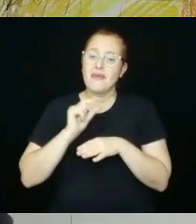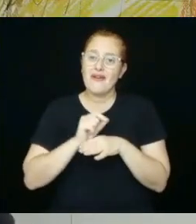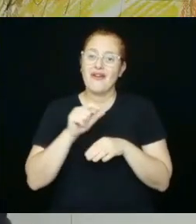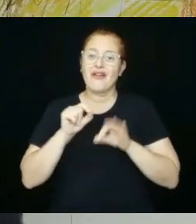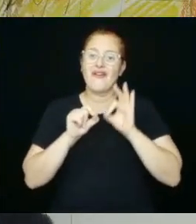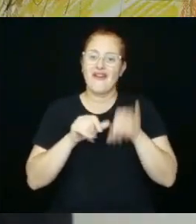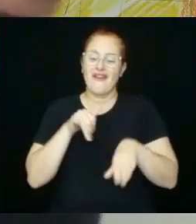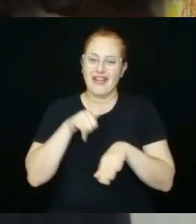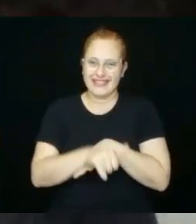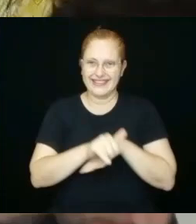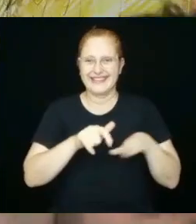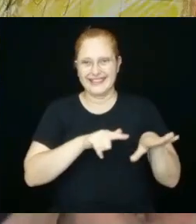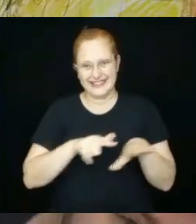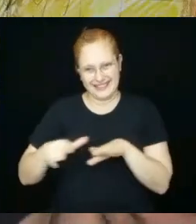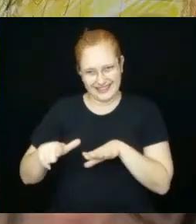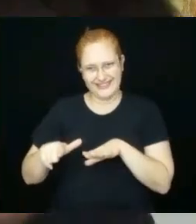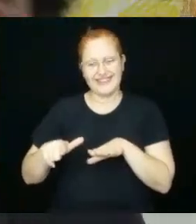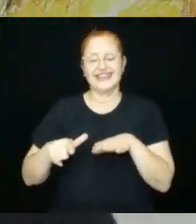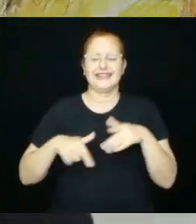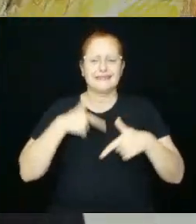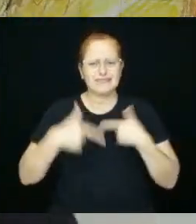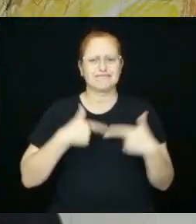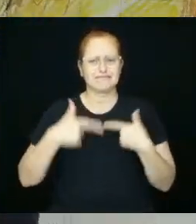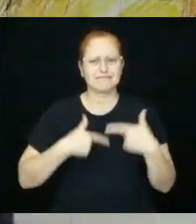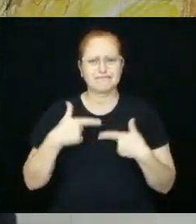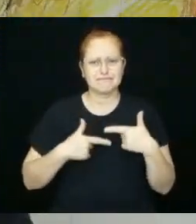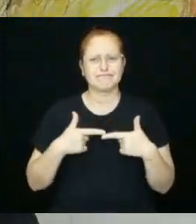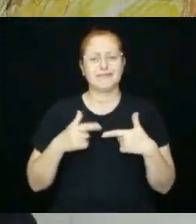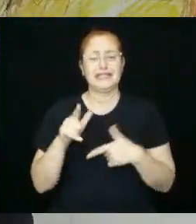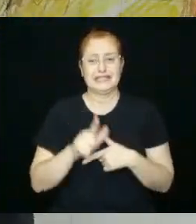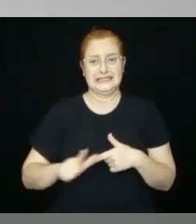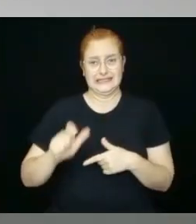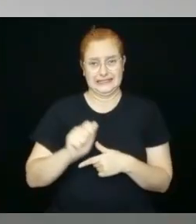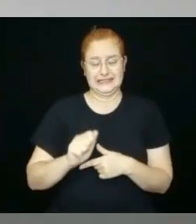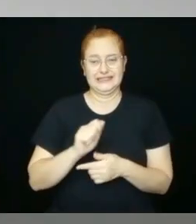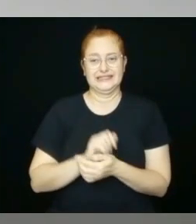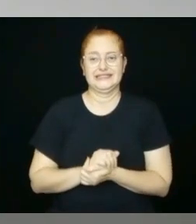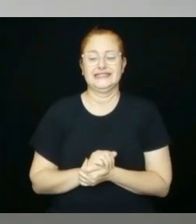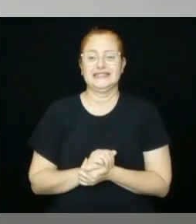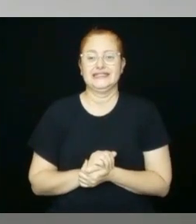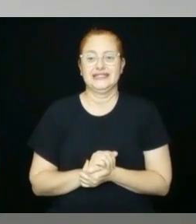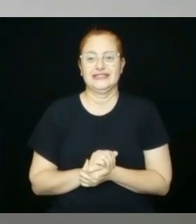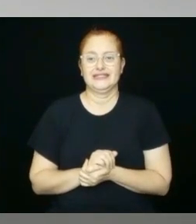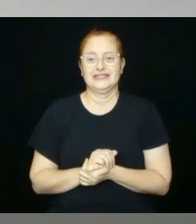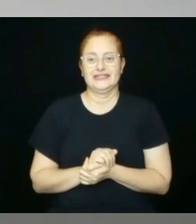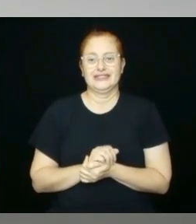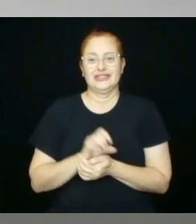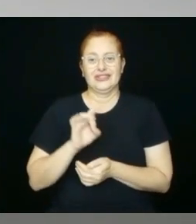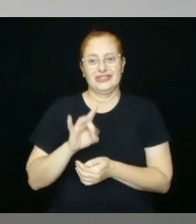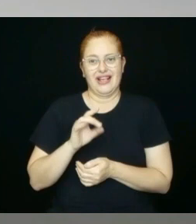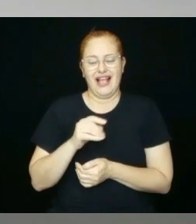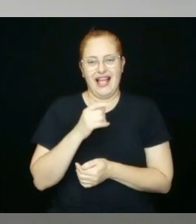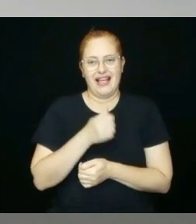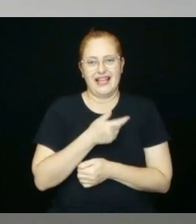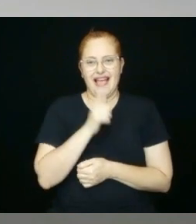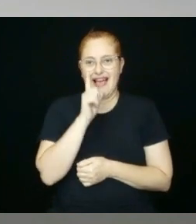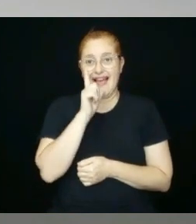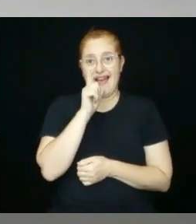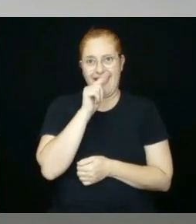aconteceu aqui nessa semana de intenso trabalho no Ling. Só vou tomar uma aguinha aqui que